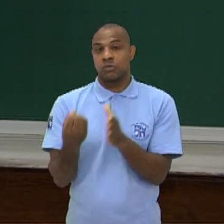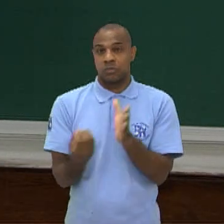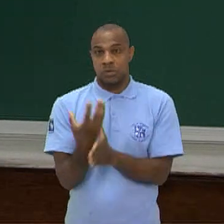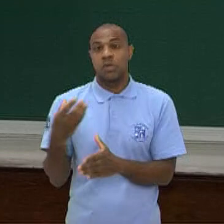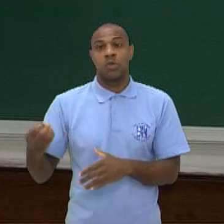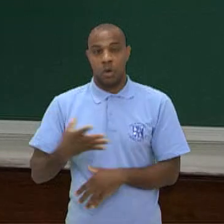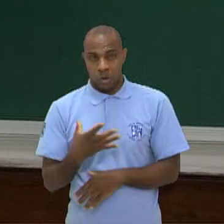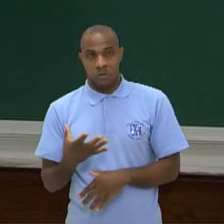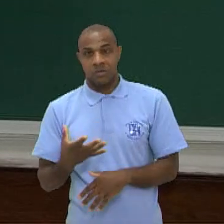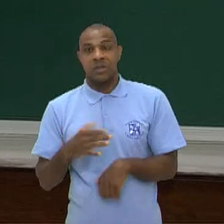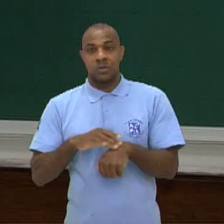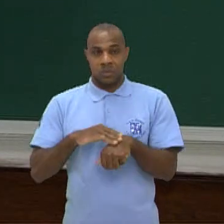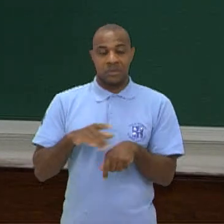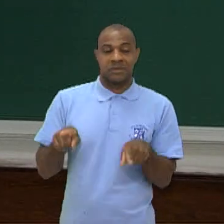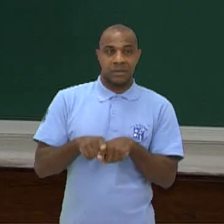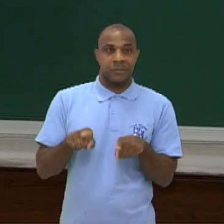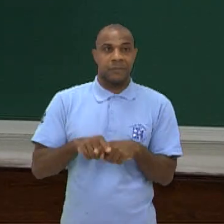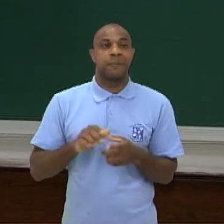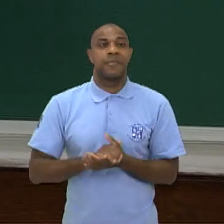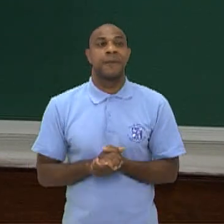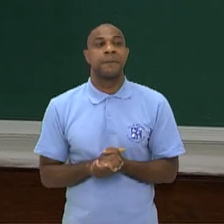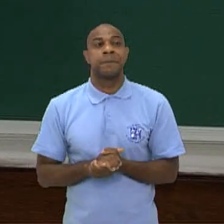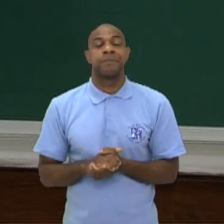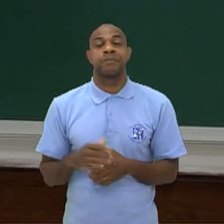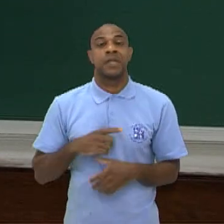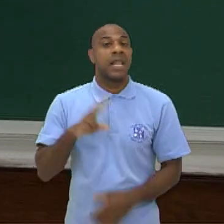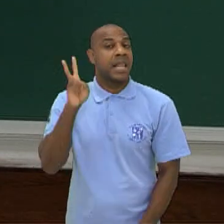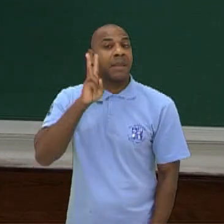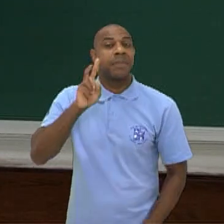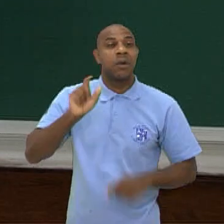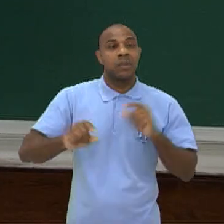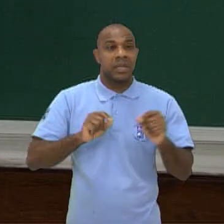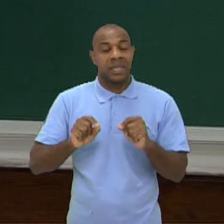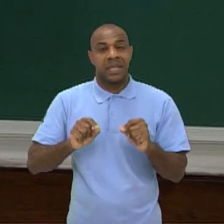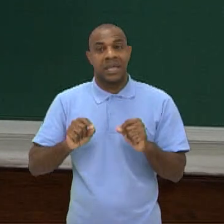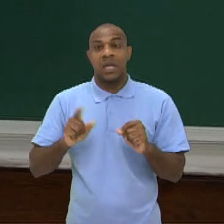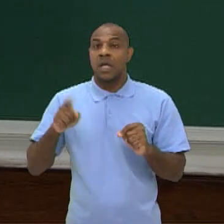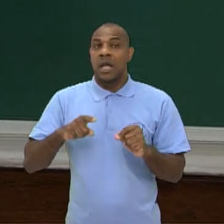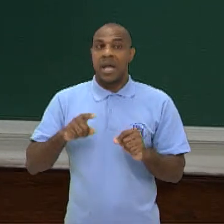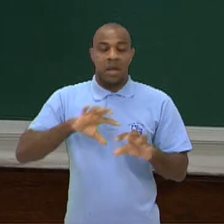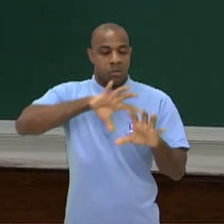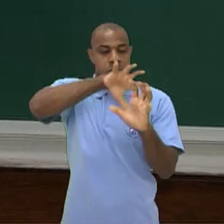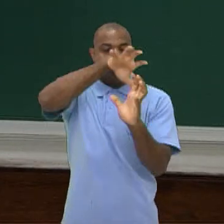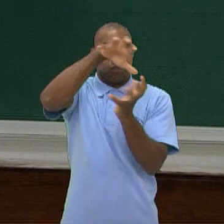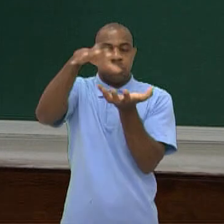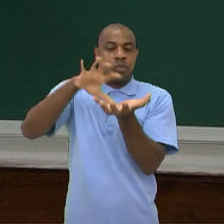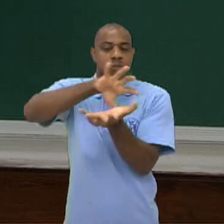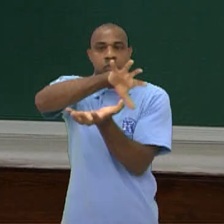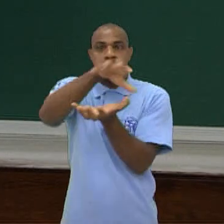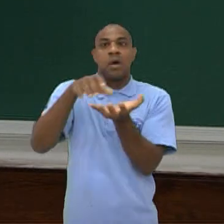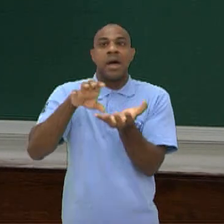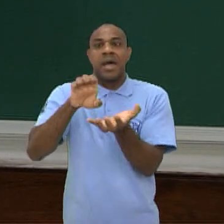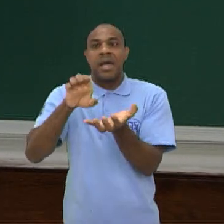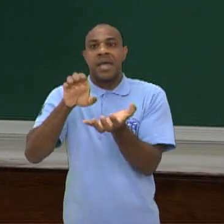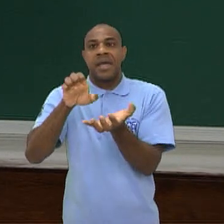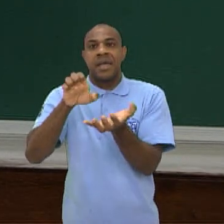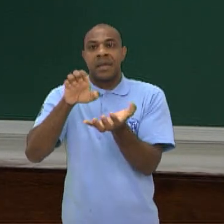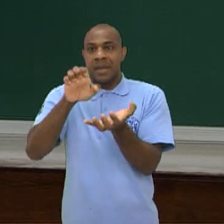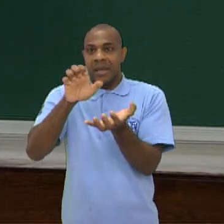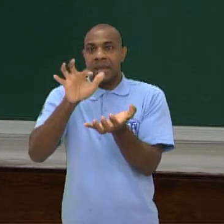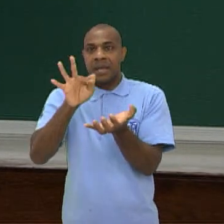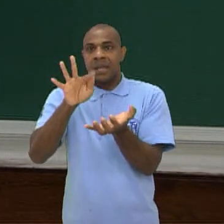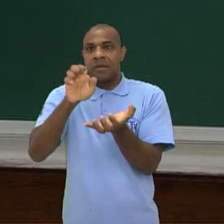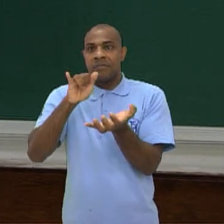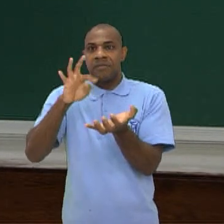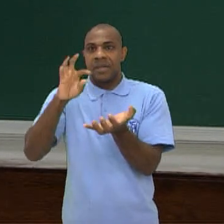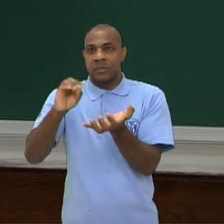reportagem. Então, são várias as consequências, tá? Então, lembrar, efeito estufa não é uma coisa ruim. O problema é o aumento exagerado do efeito estufa